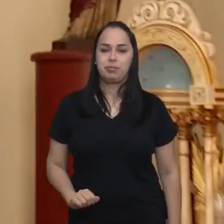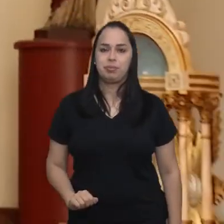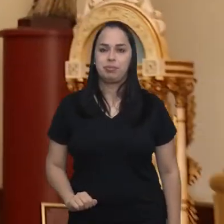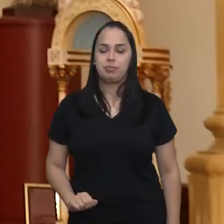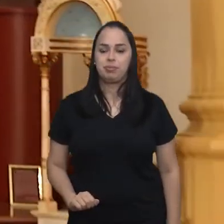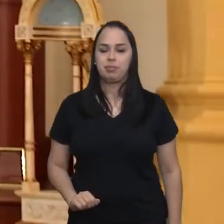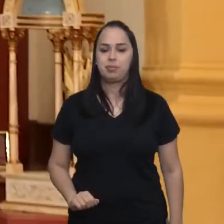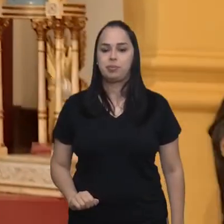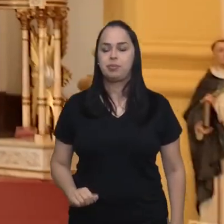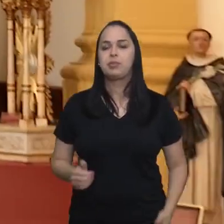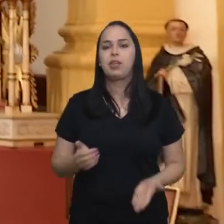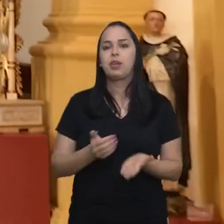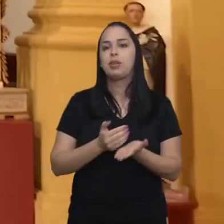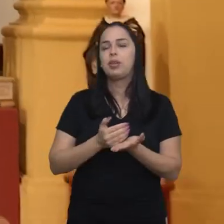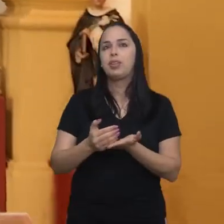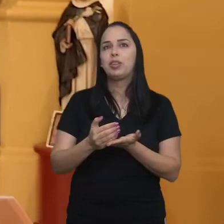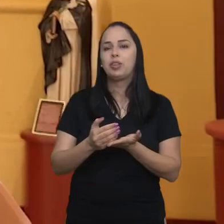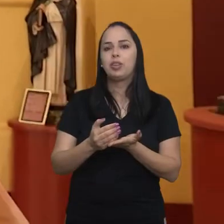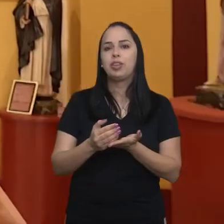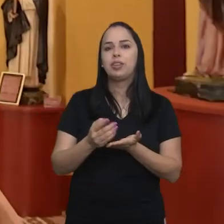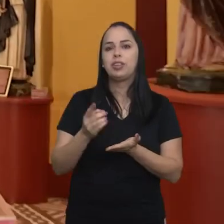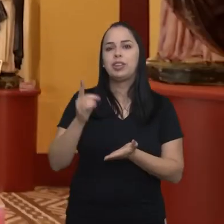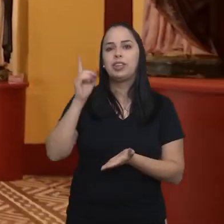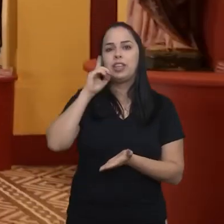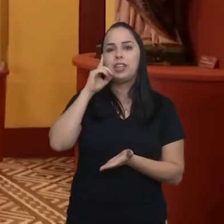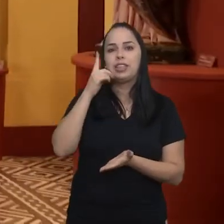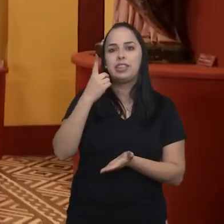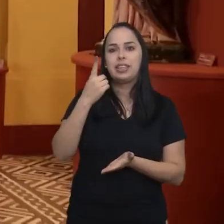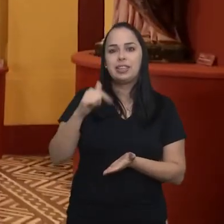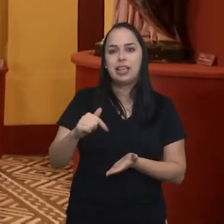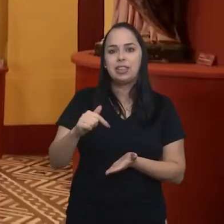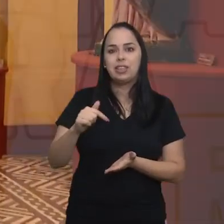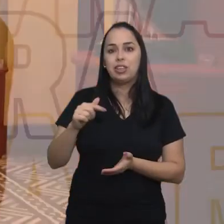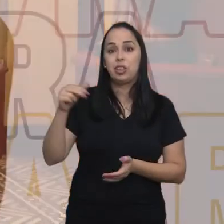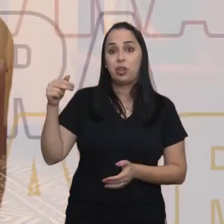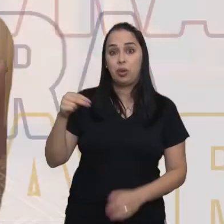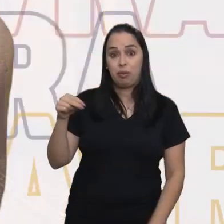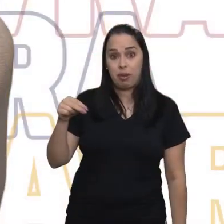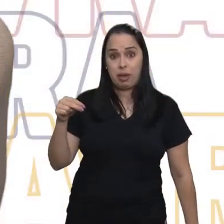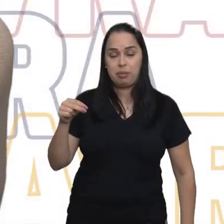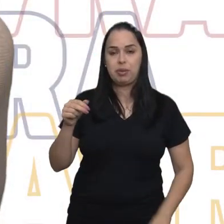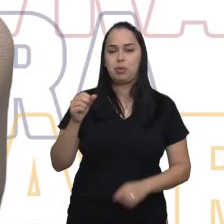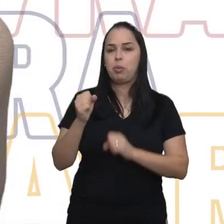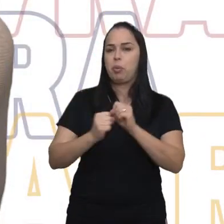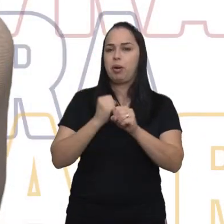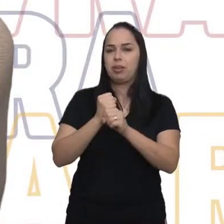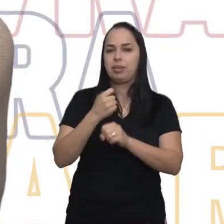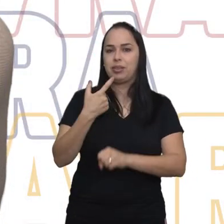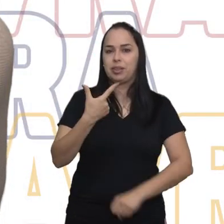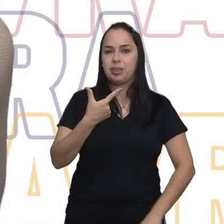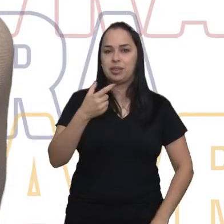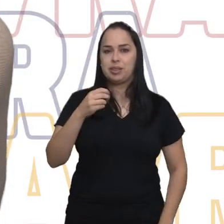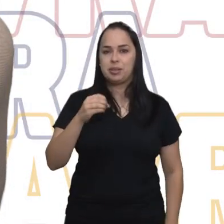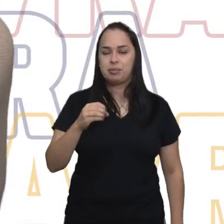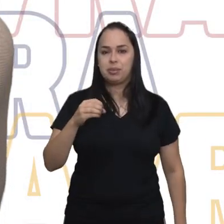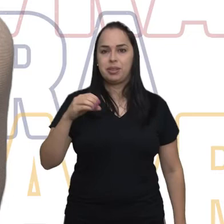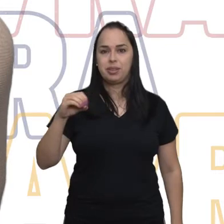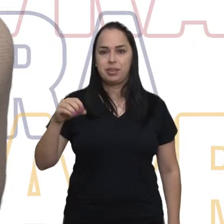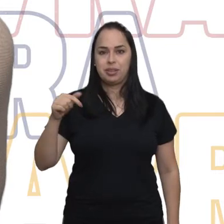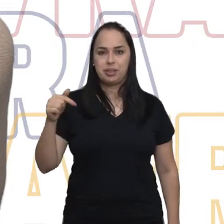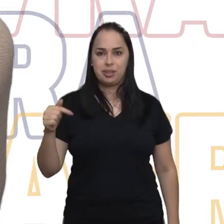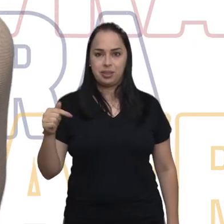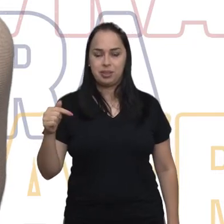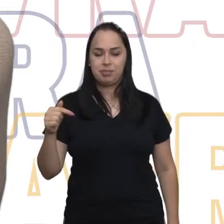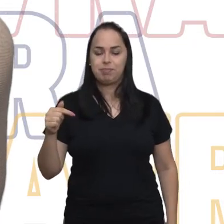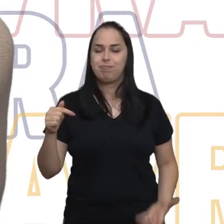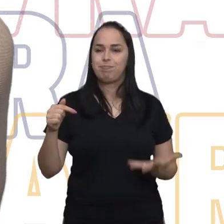foi inaugurado em 17 de novembro de 2007, né? E é uma preciosidade,